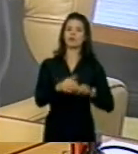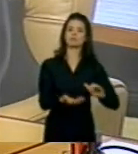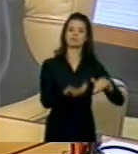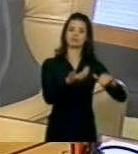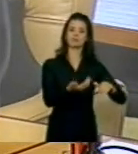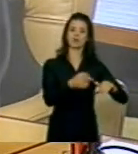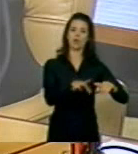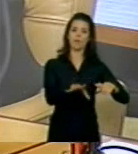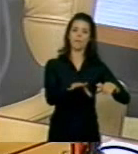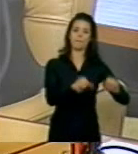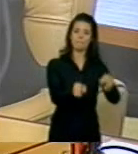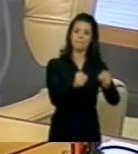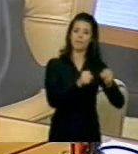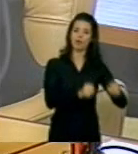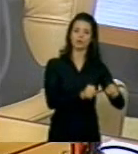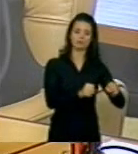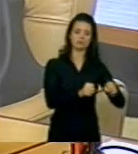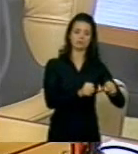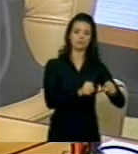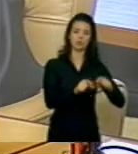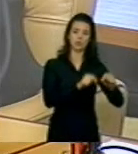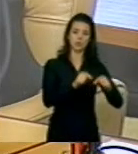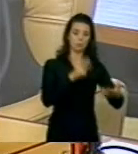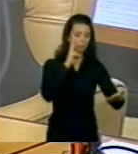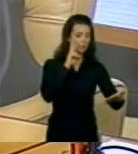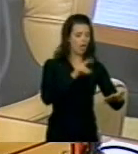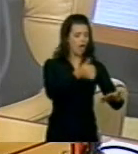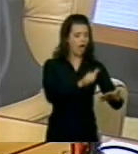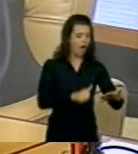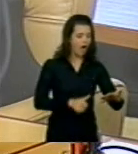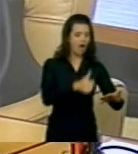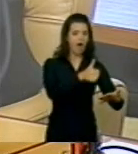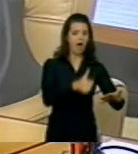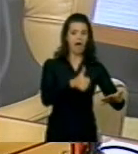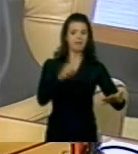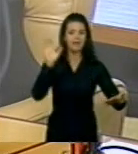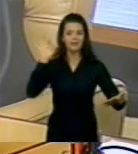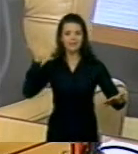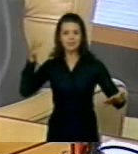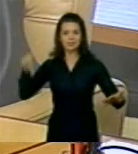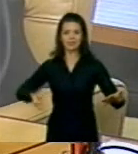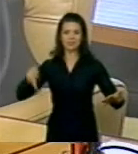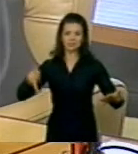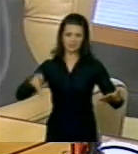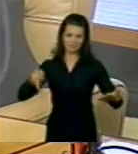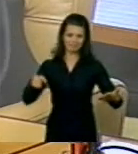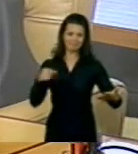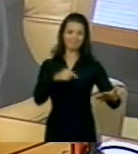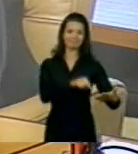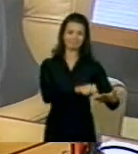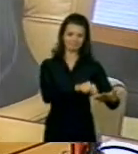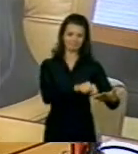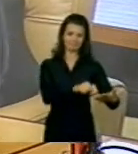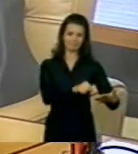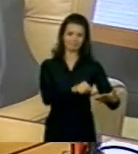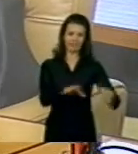Nacional poderes de revisão das medidas cautelares penais deferidas pelo Poder Judiciário em